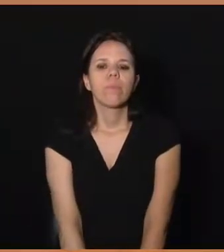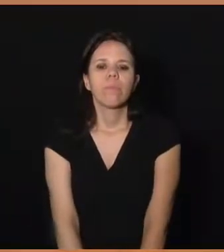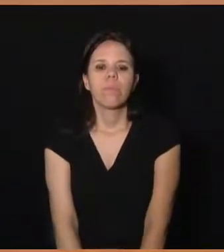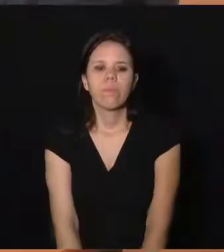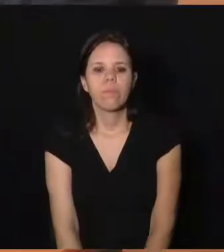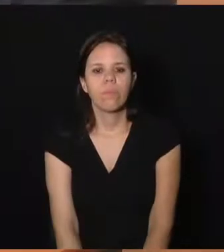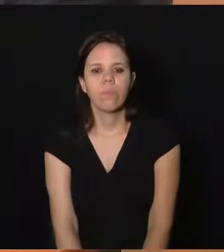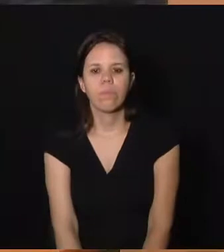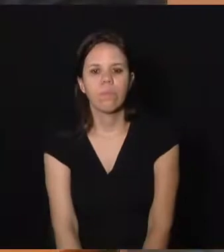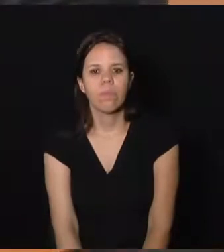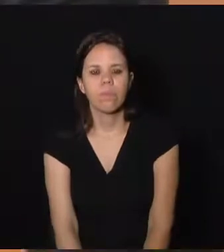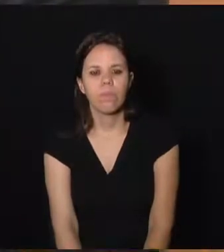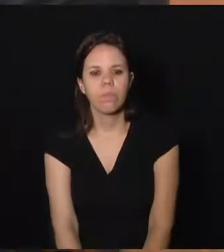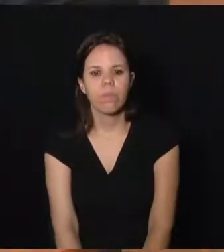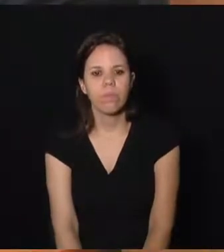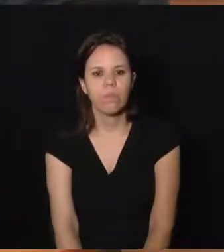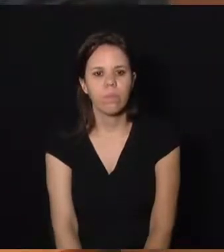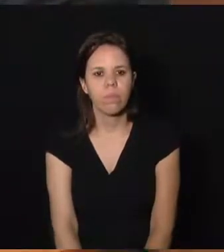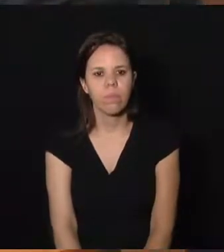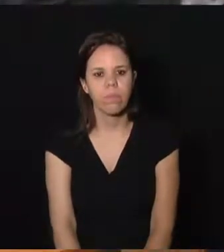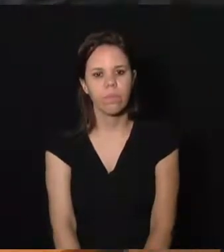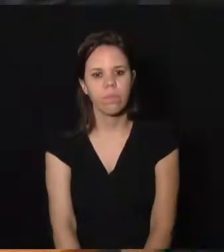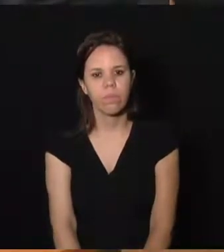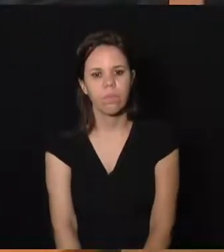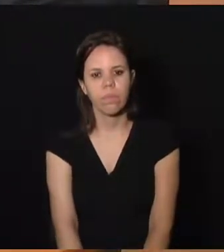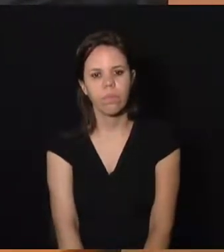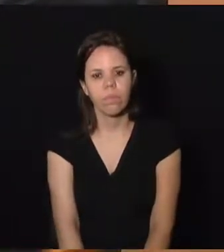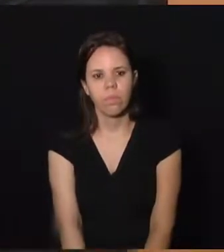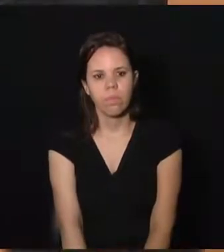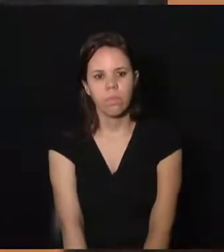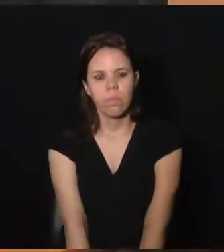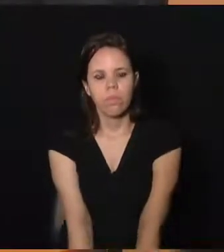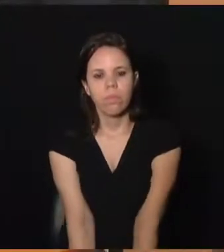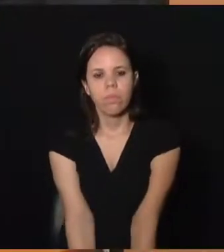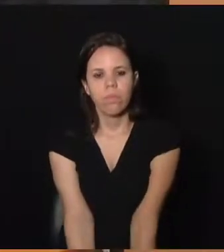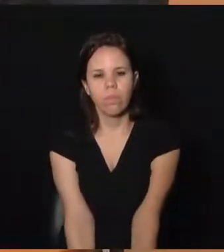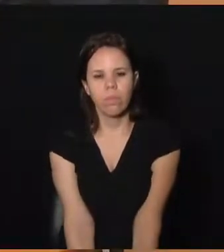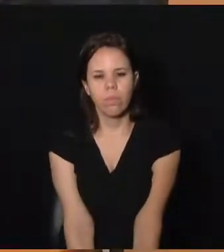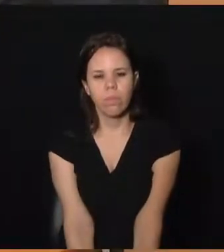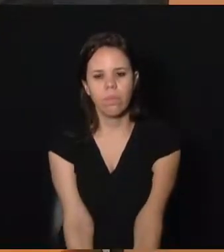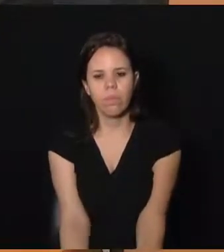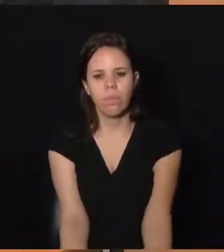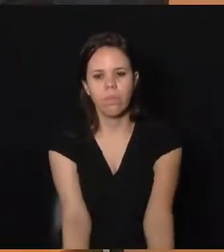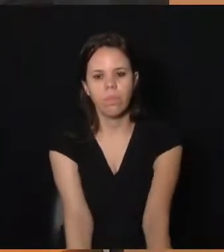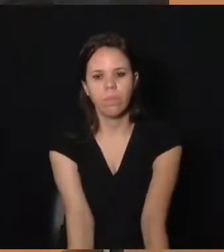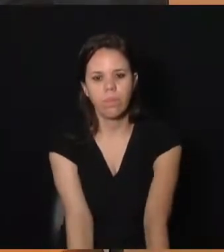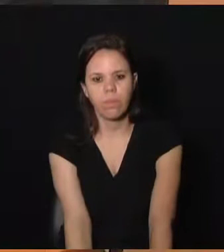Bom dia, vereador Marcelo. Bom dia.